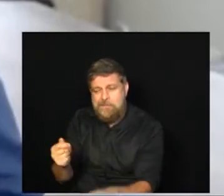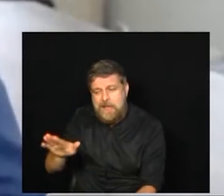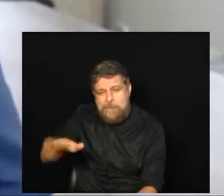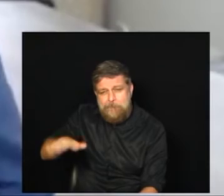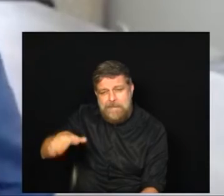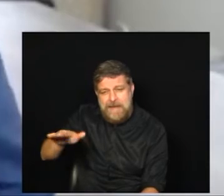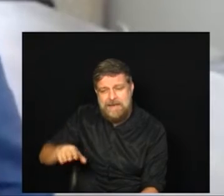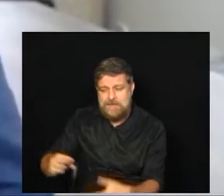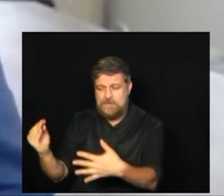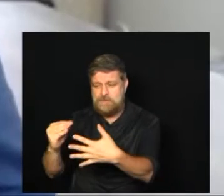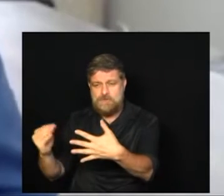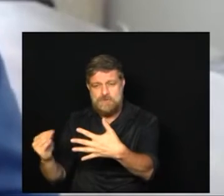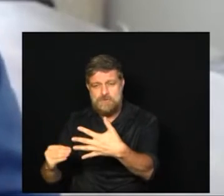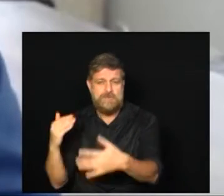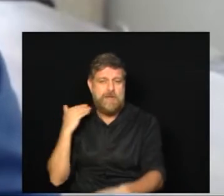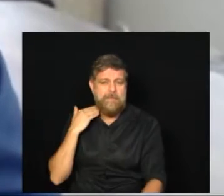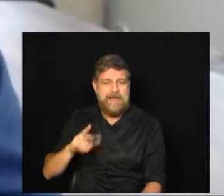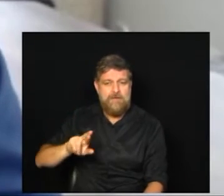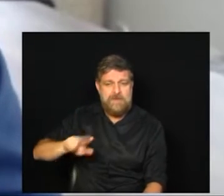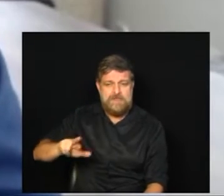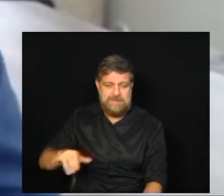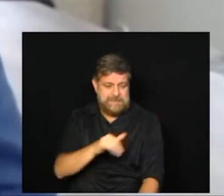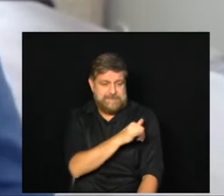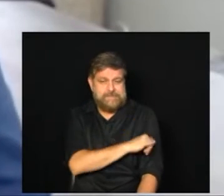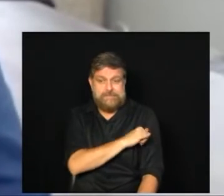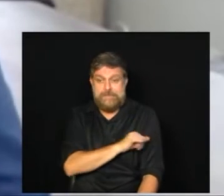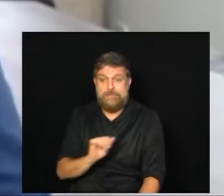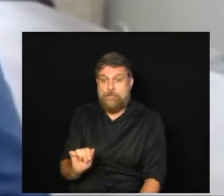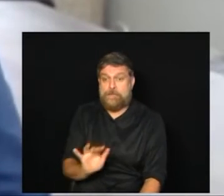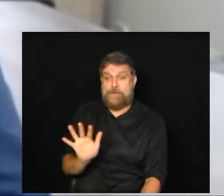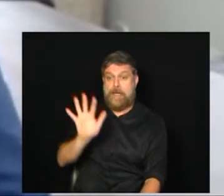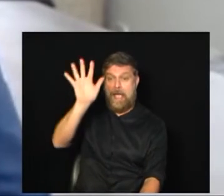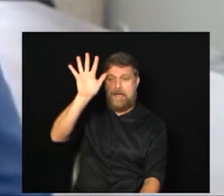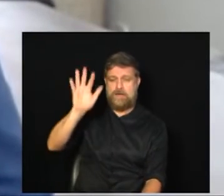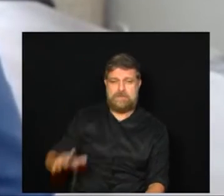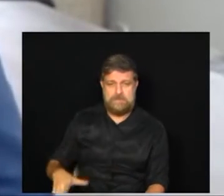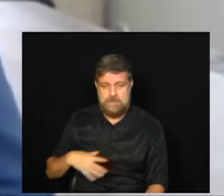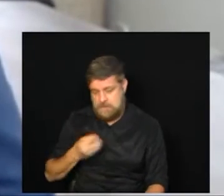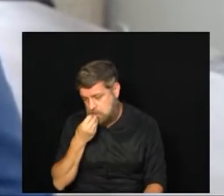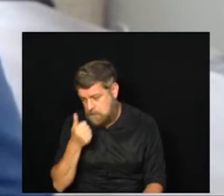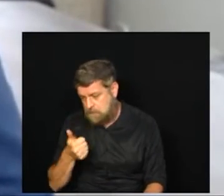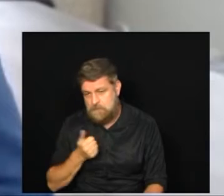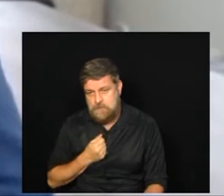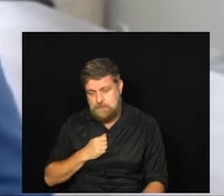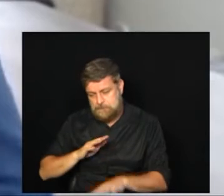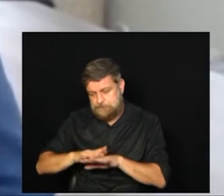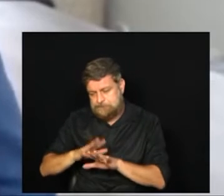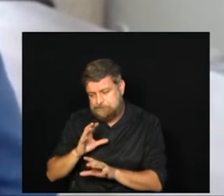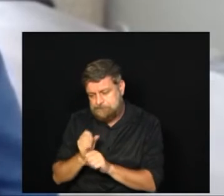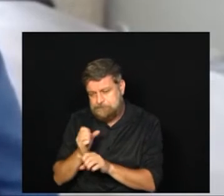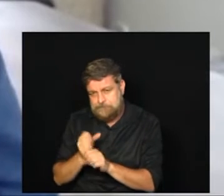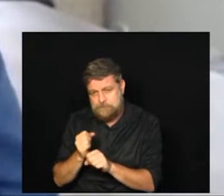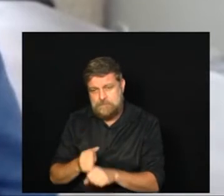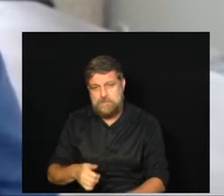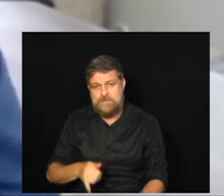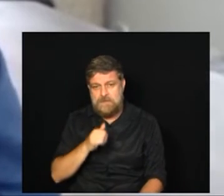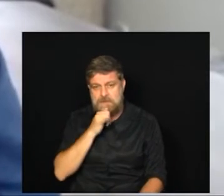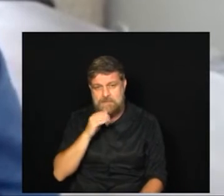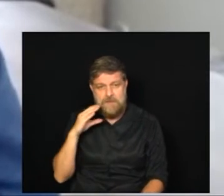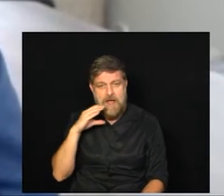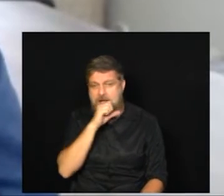a rentabilidade é maior do que o pago de aluguel, né? Então, é essa conta que precisa ser feita,